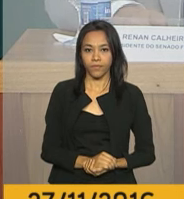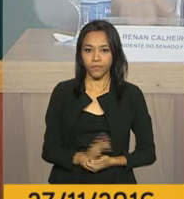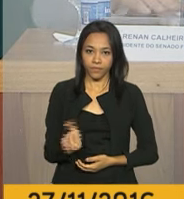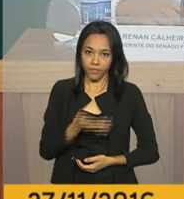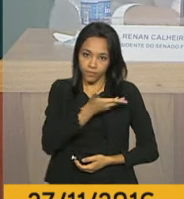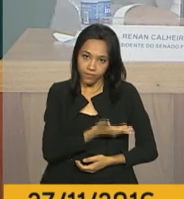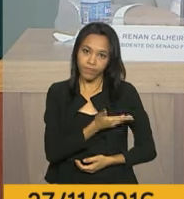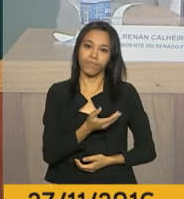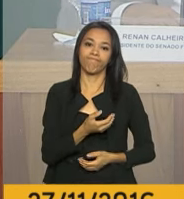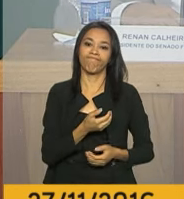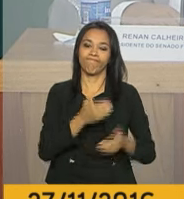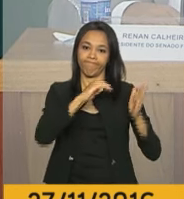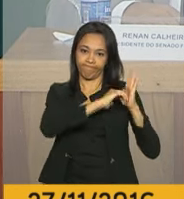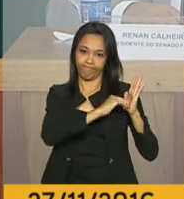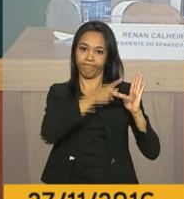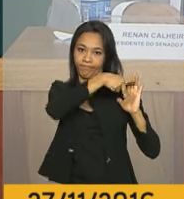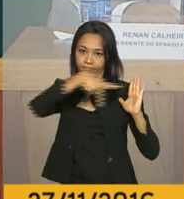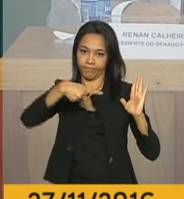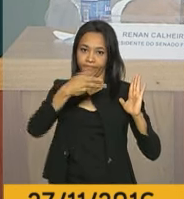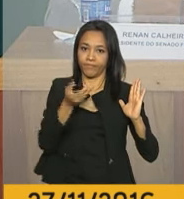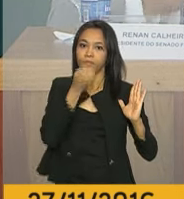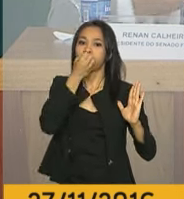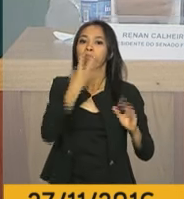Bom dia a todos.